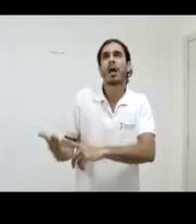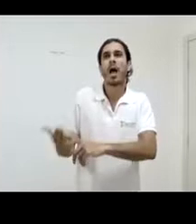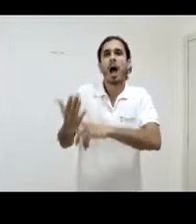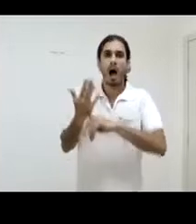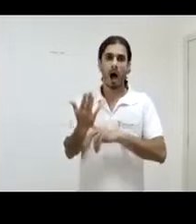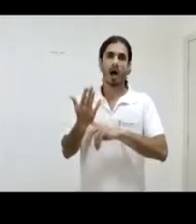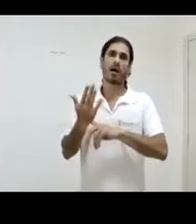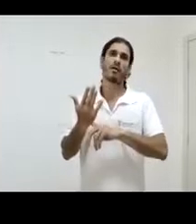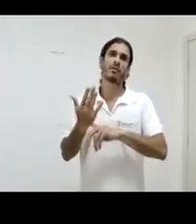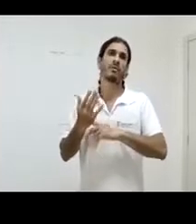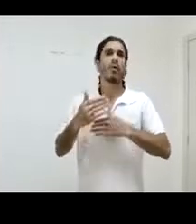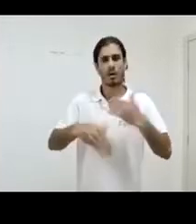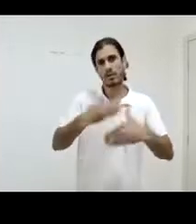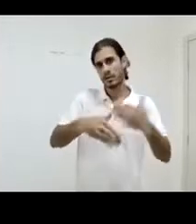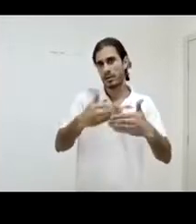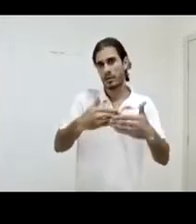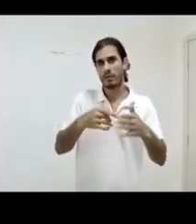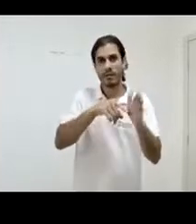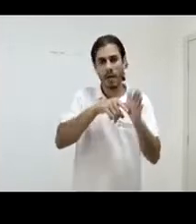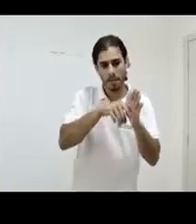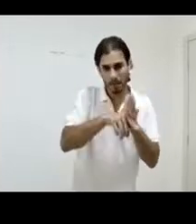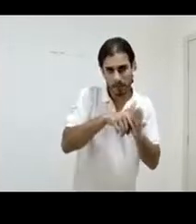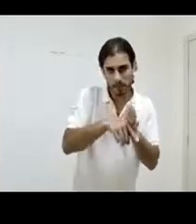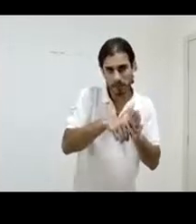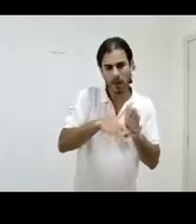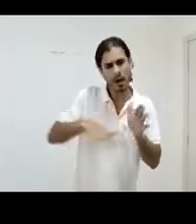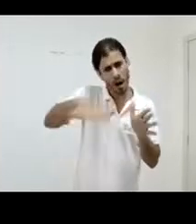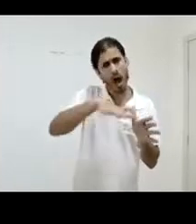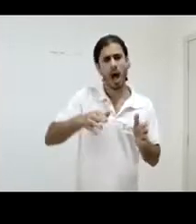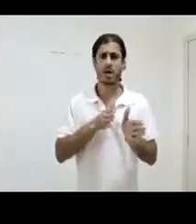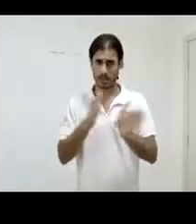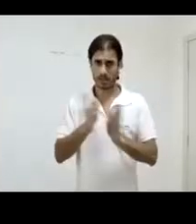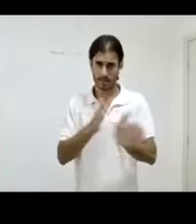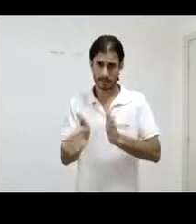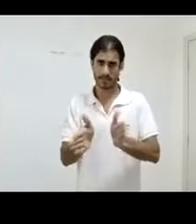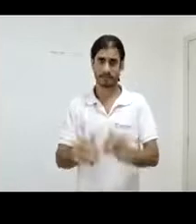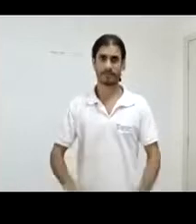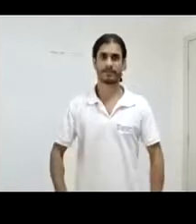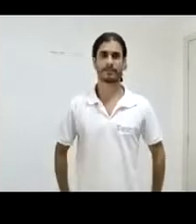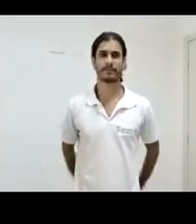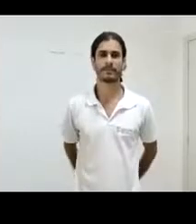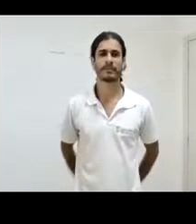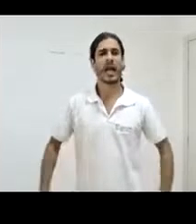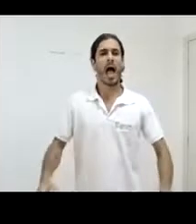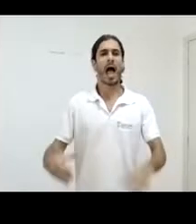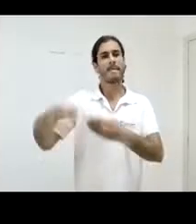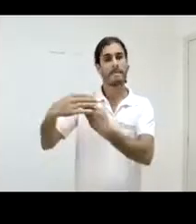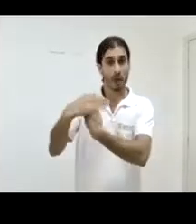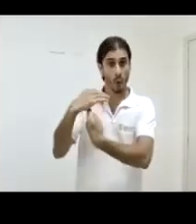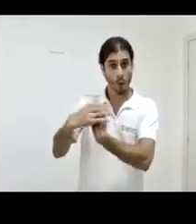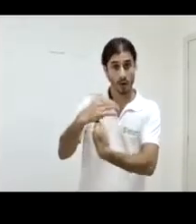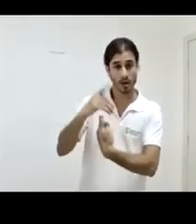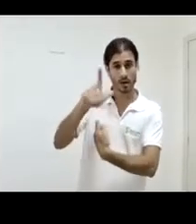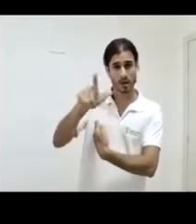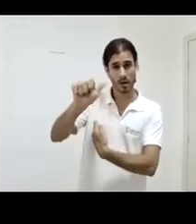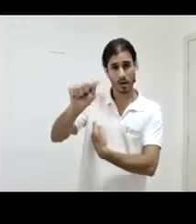Bom, né, tô sendo orientada pela professora Larice, minha parceira aí nessa pesquisa. Começo falando que